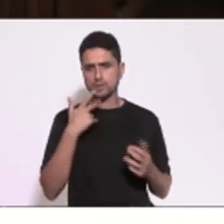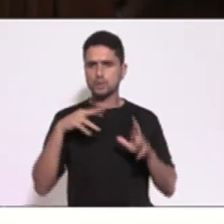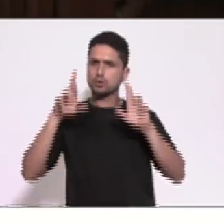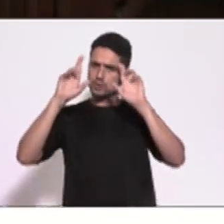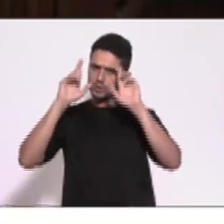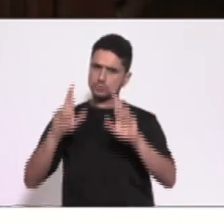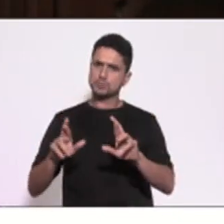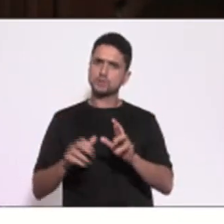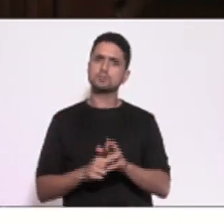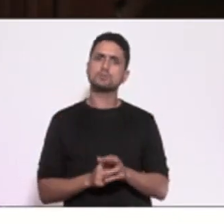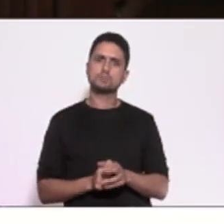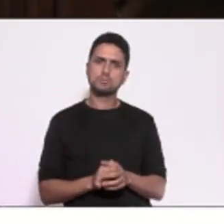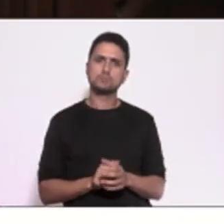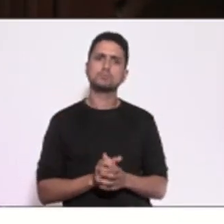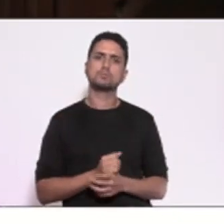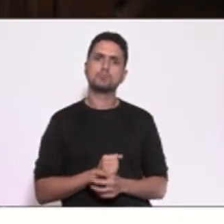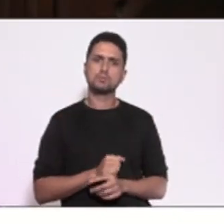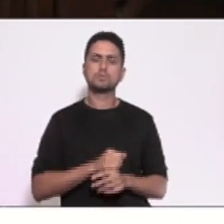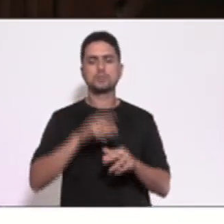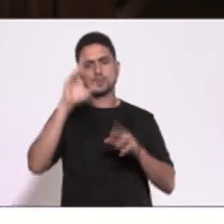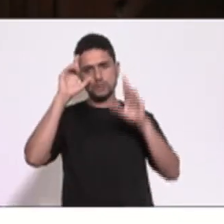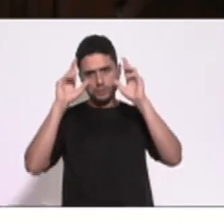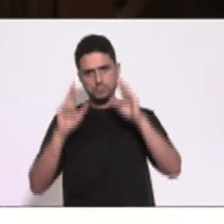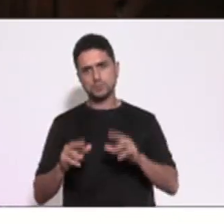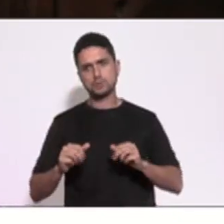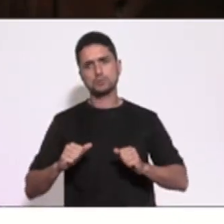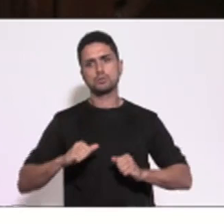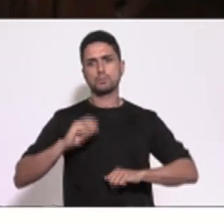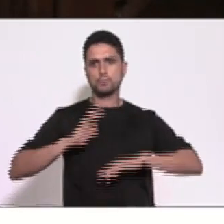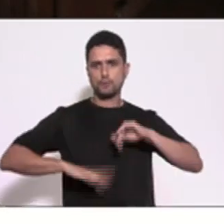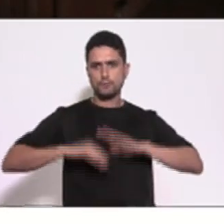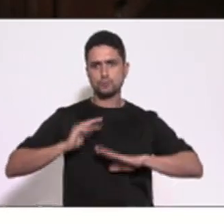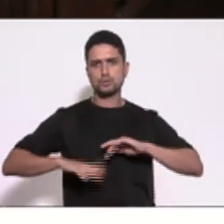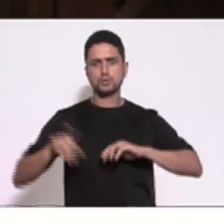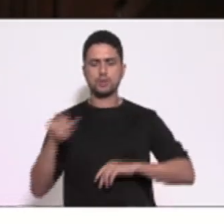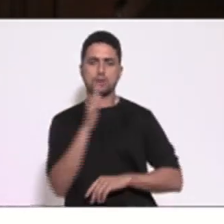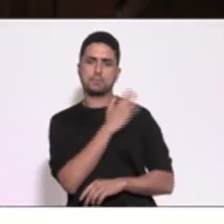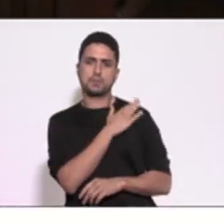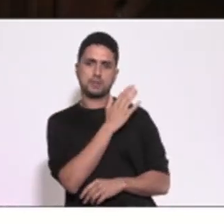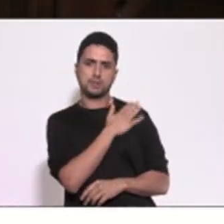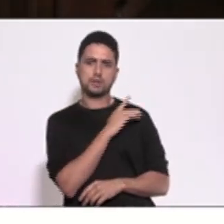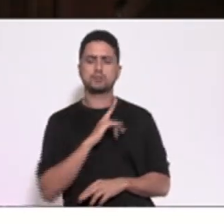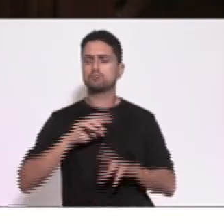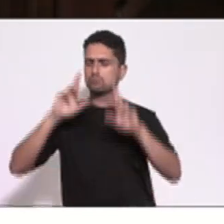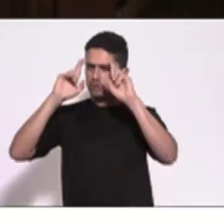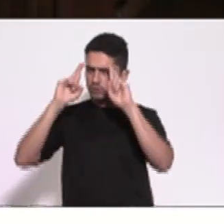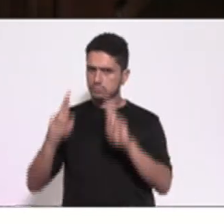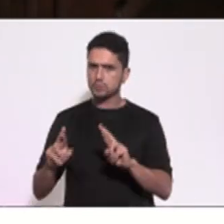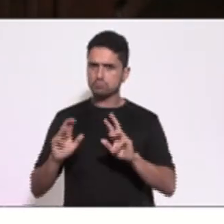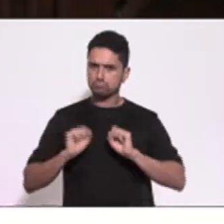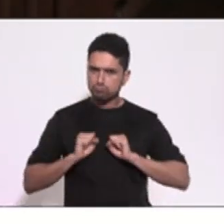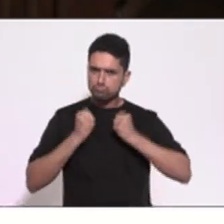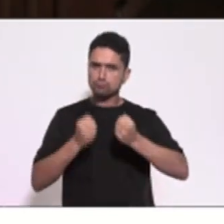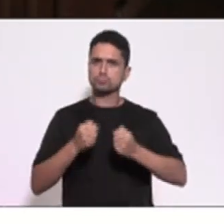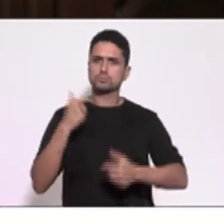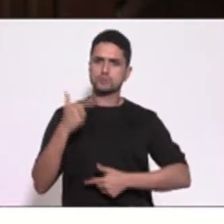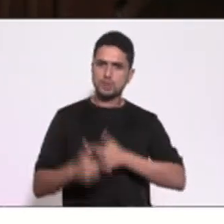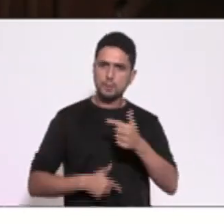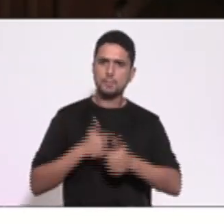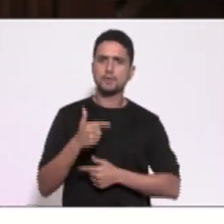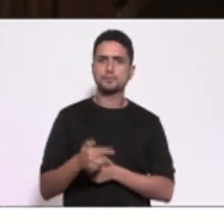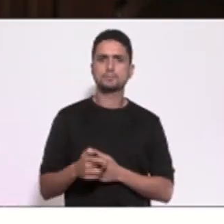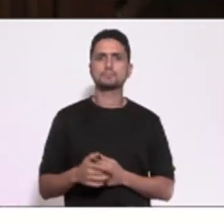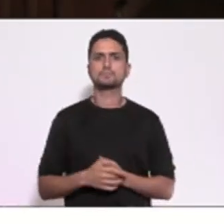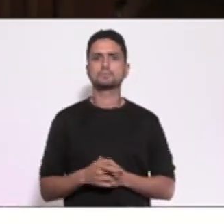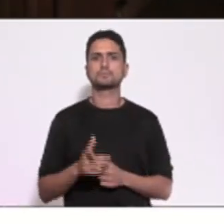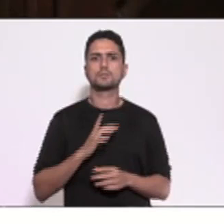respeito os profissionais da educação que atuam nos colégios militares, tenho profundo respeito pelo esforço de trabalho que implementam,